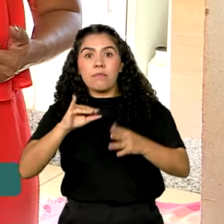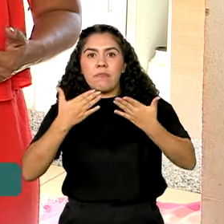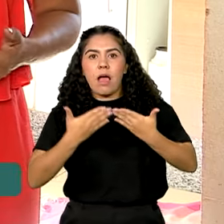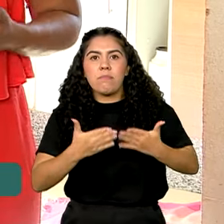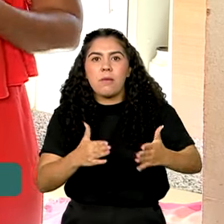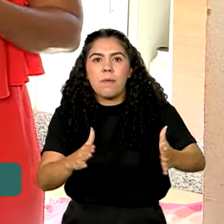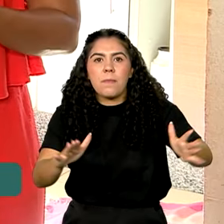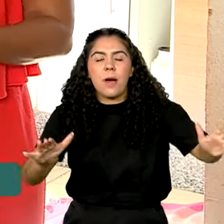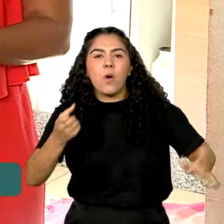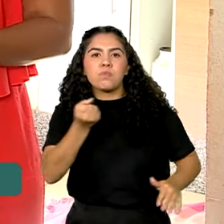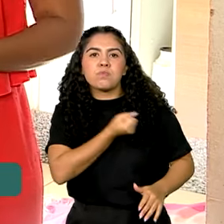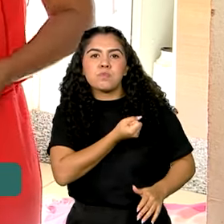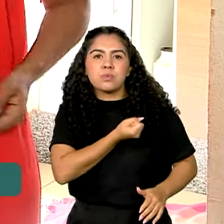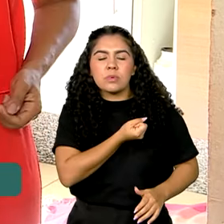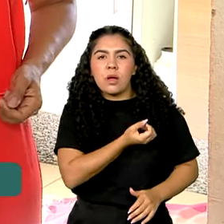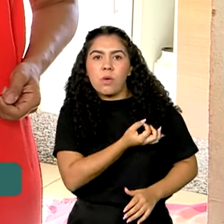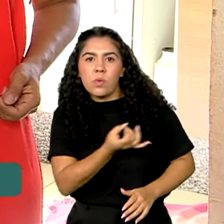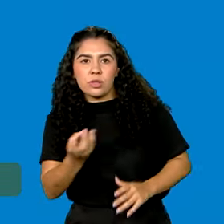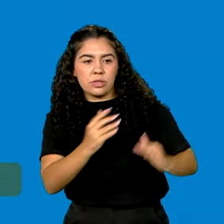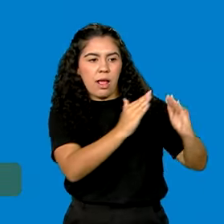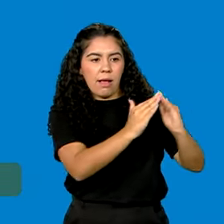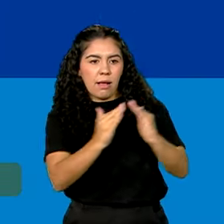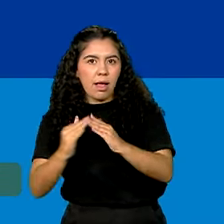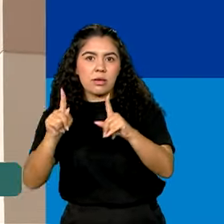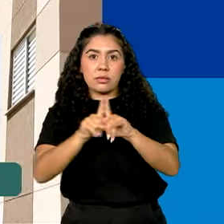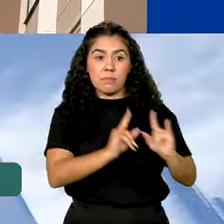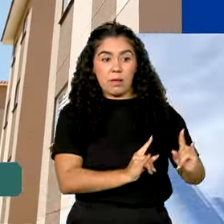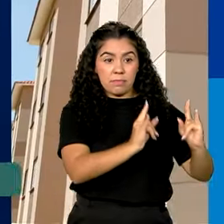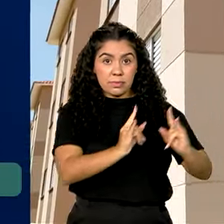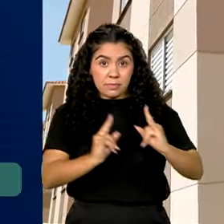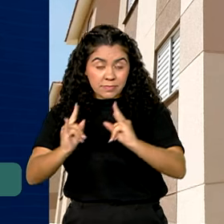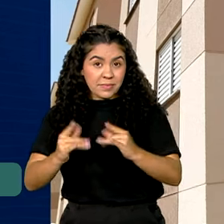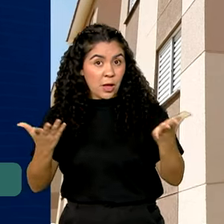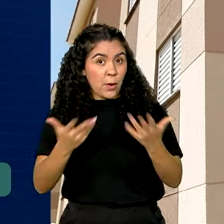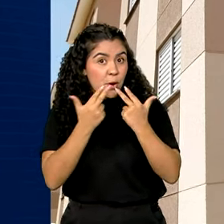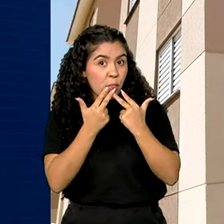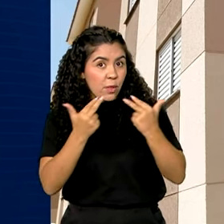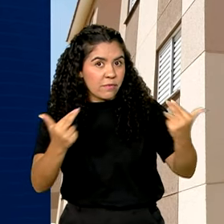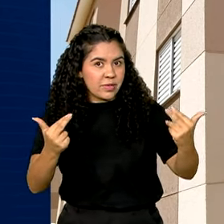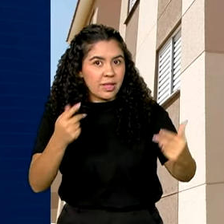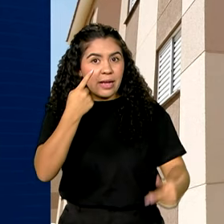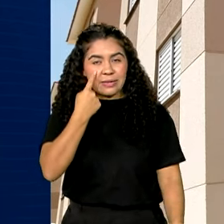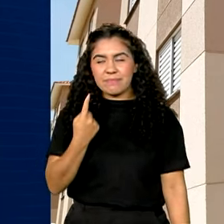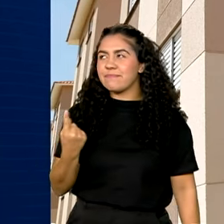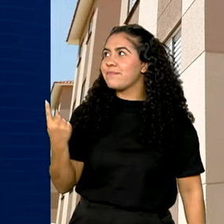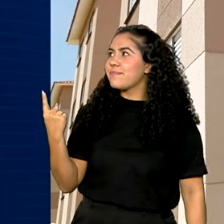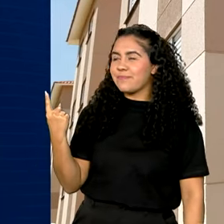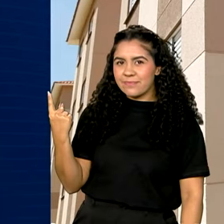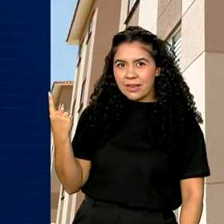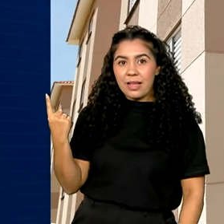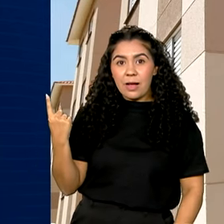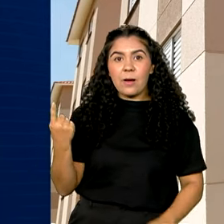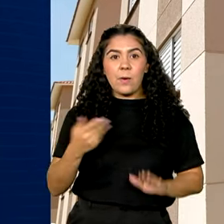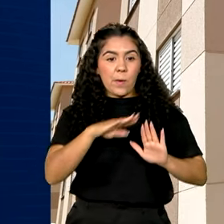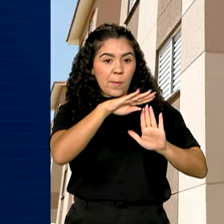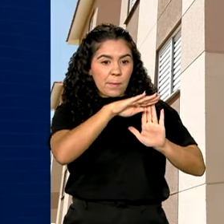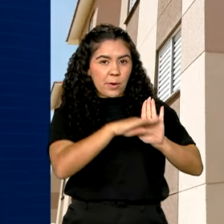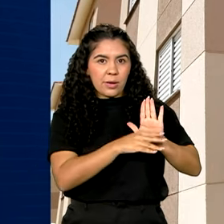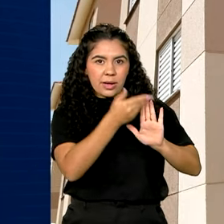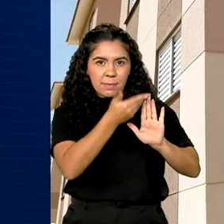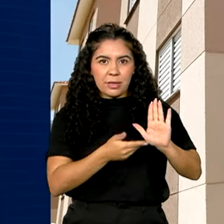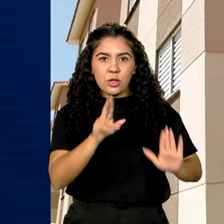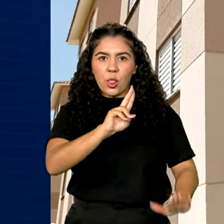habitações e de beneficiários com a novidade o programa Minha Casa Minha vida teve uma